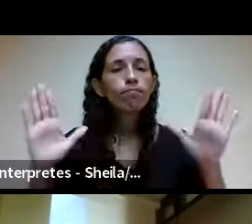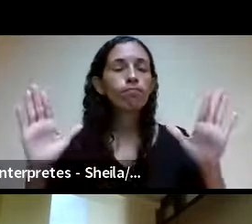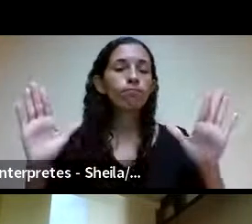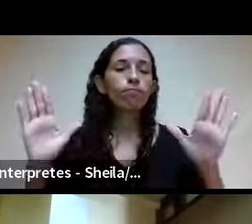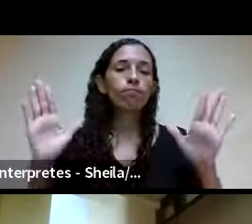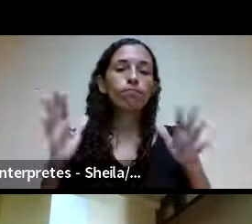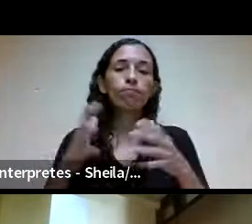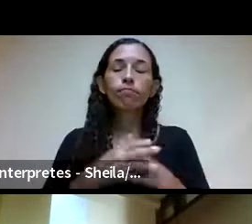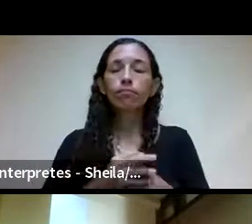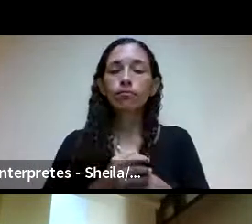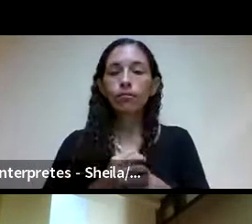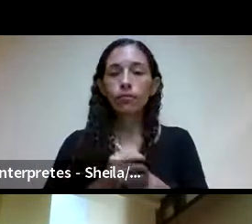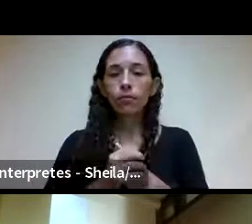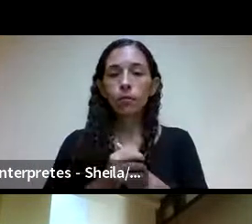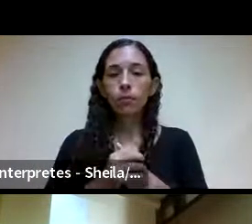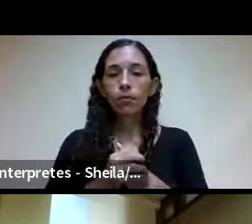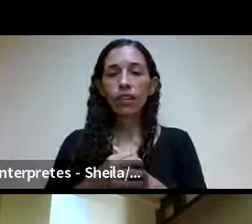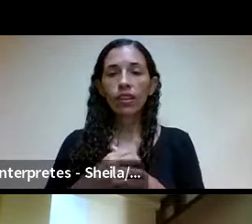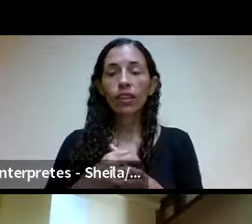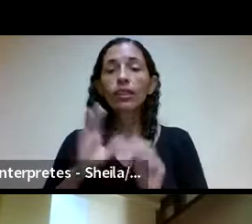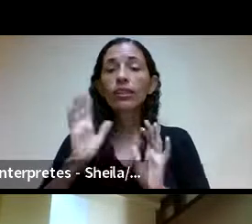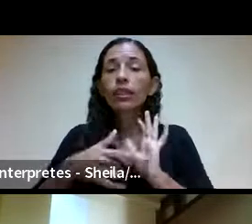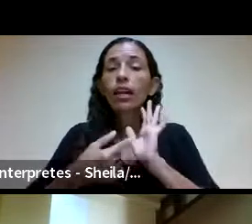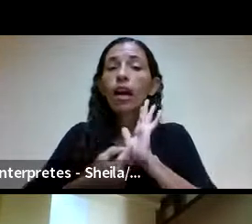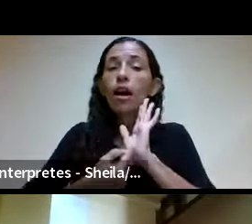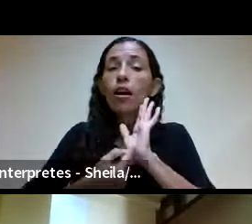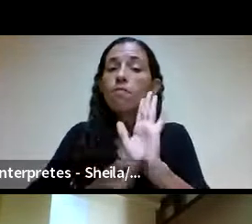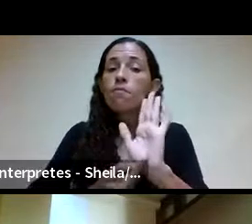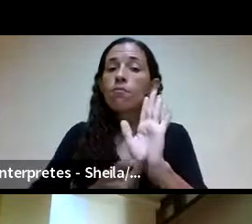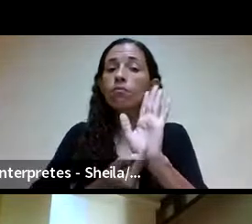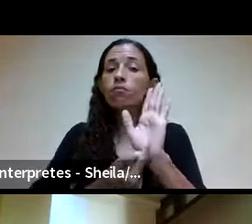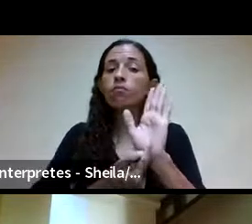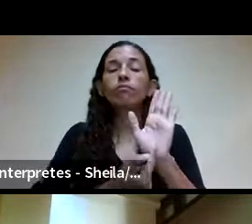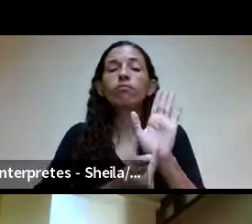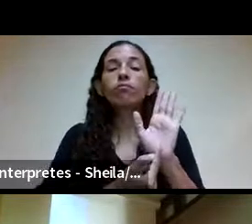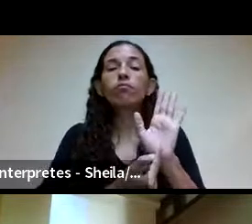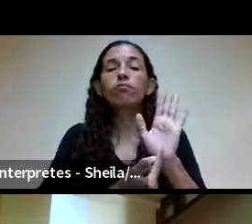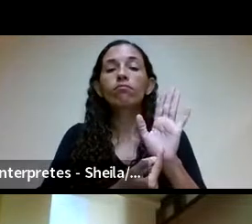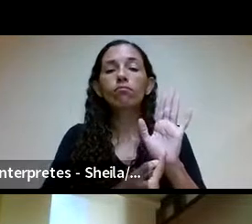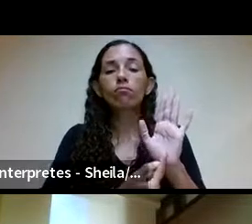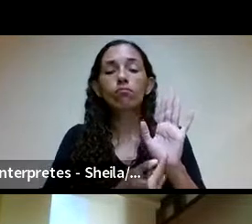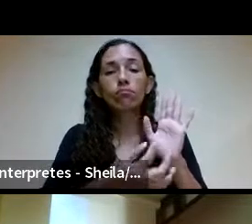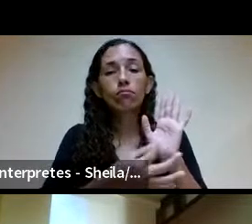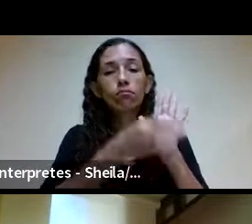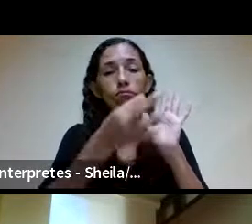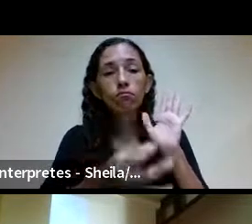diz respeito à ampla defesa de apresentar a sua tese em juízo,